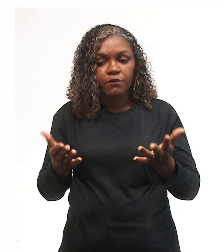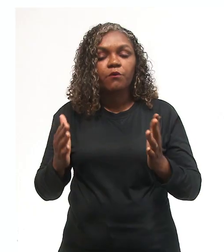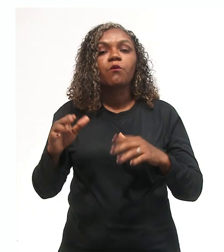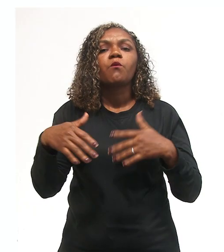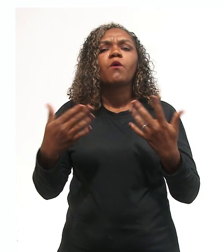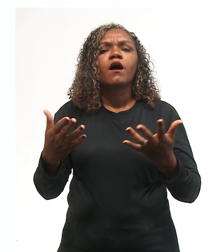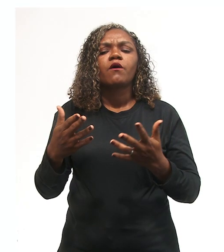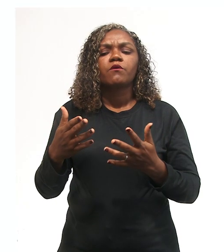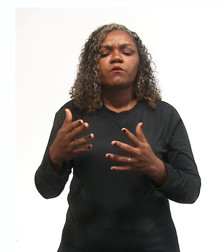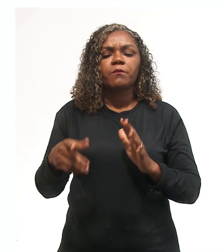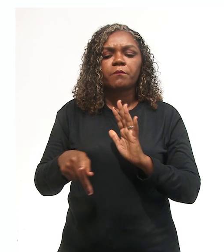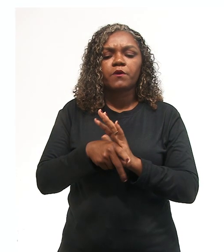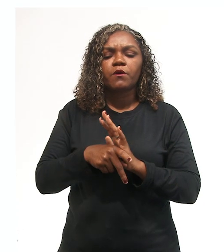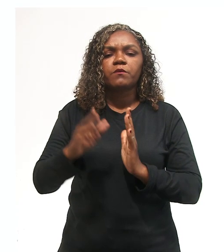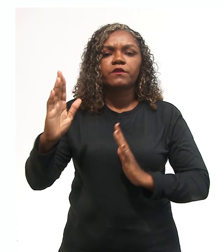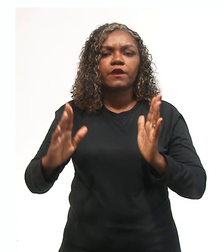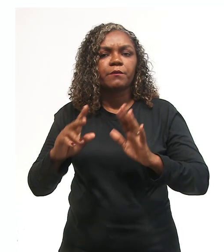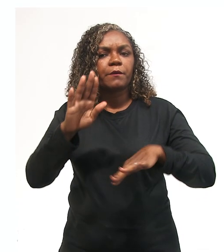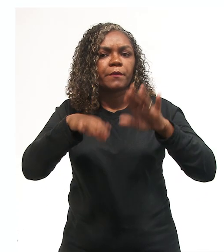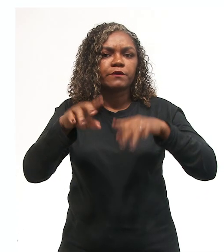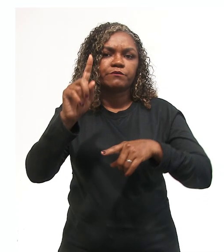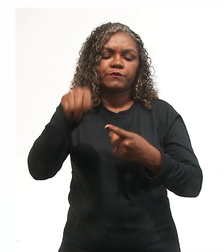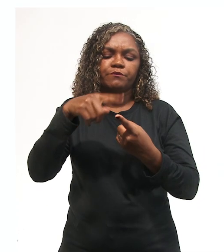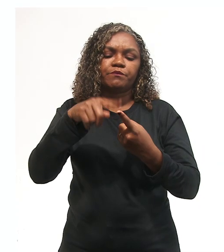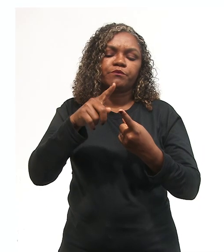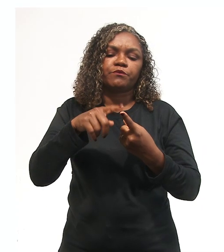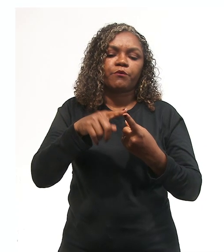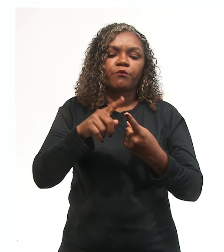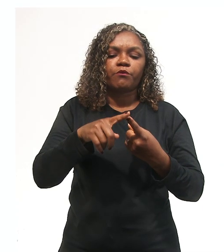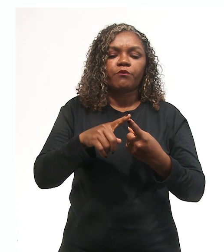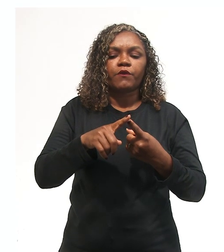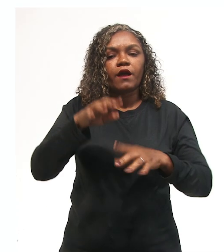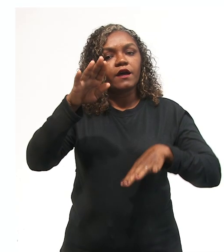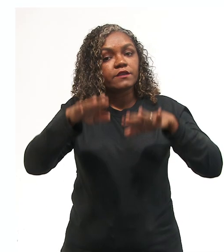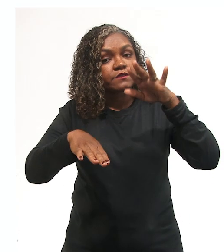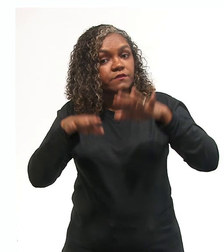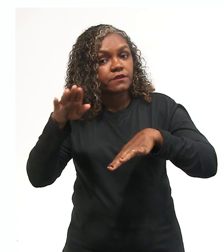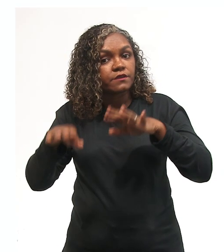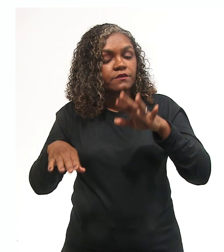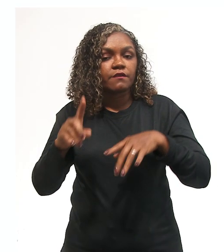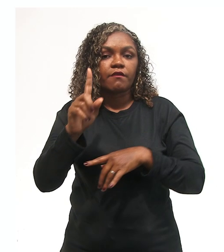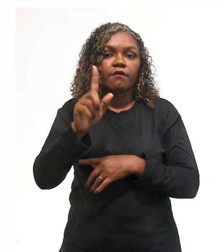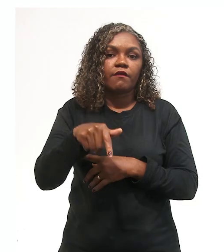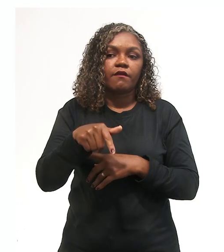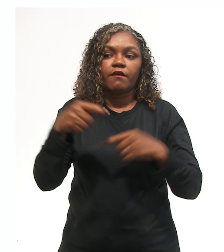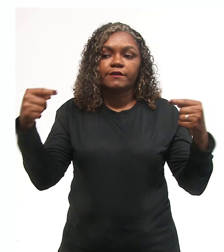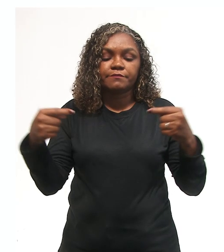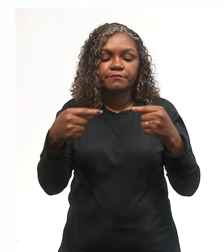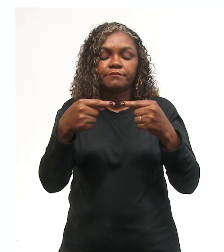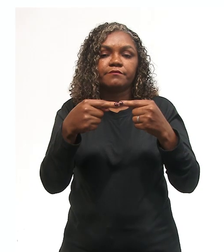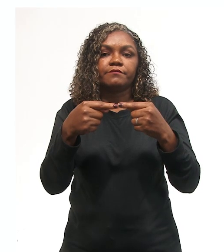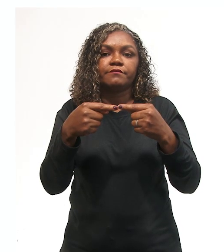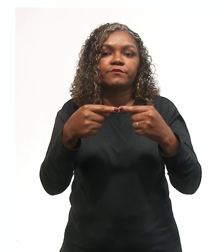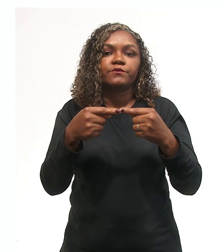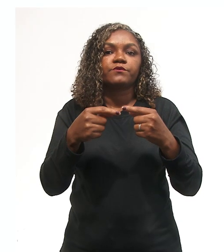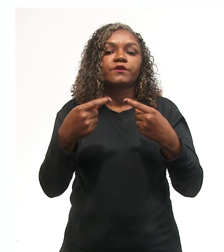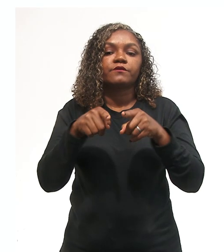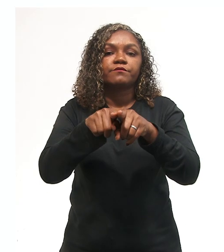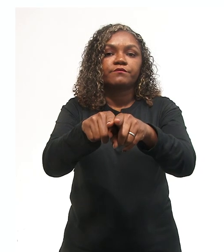tempo que a gente pode ter, né? Então, a taxa de juros ela pode estar